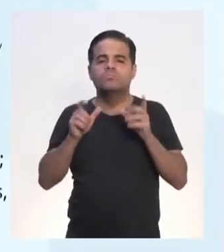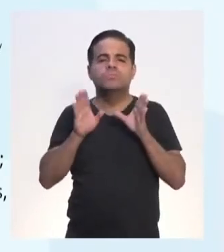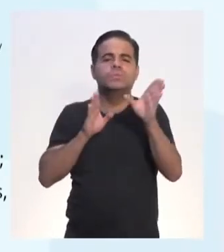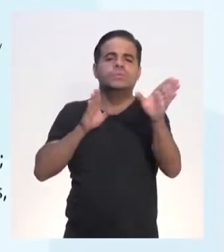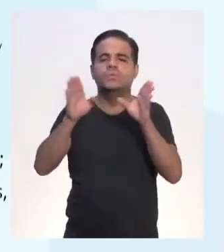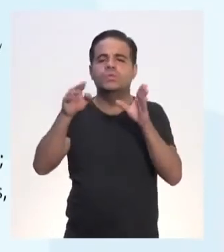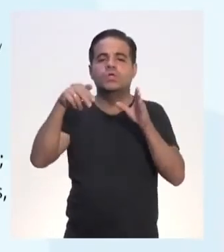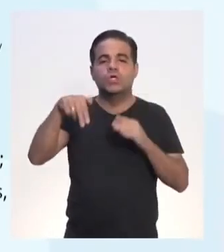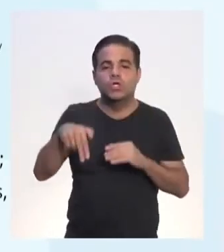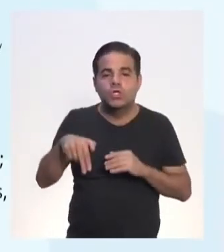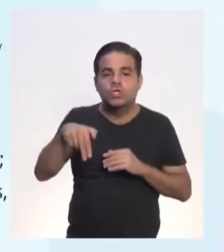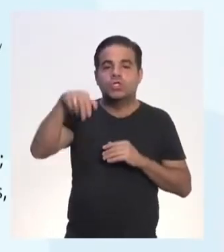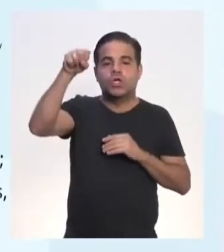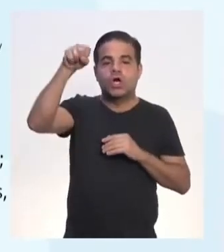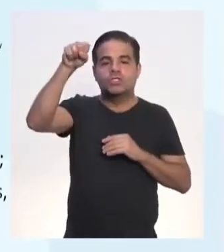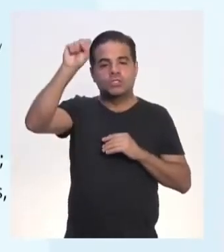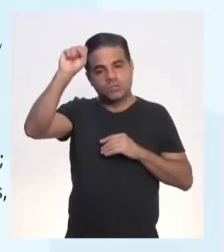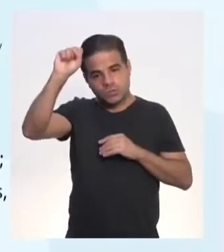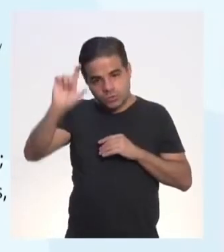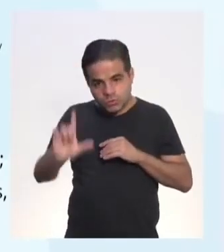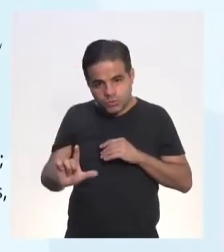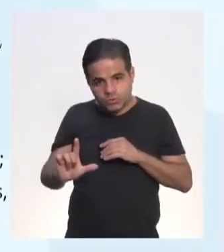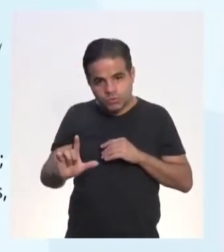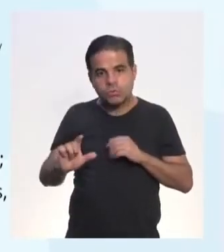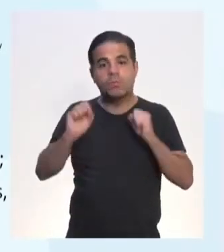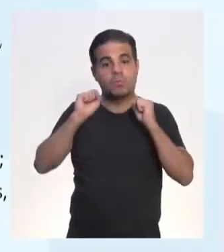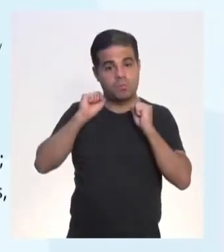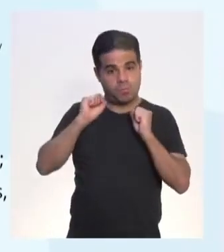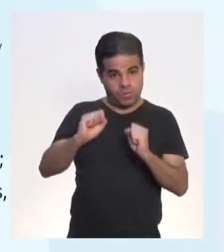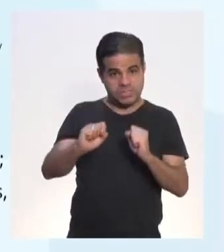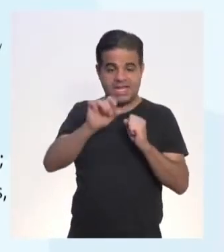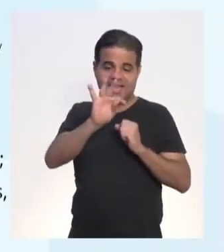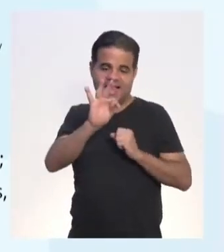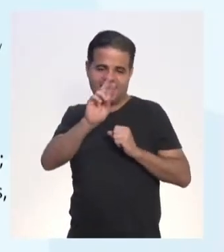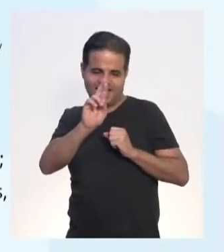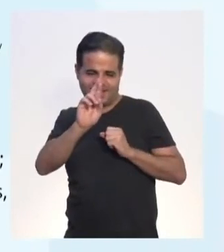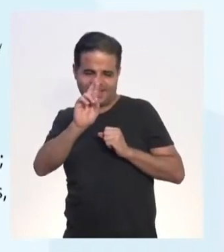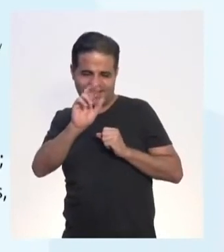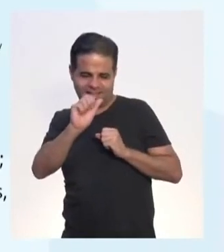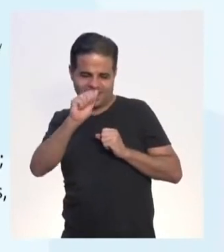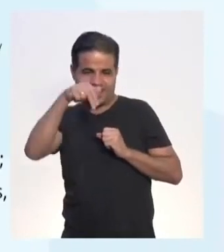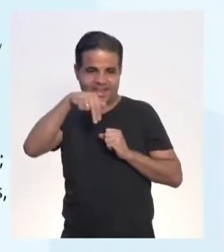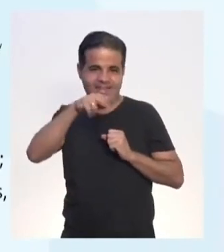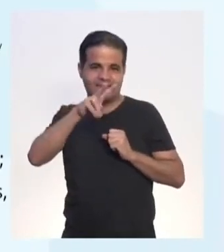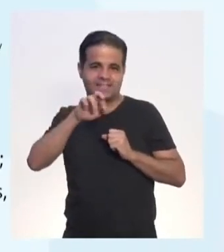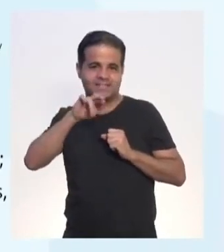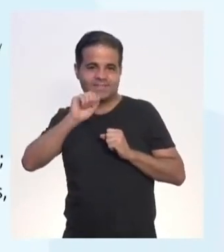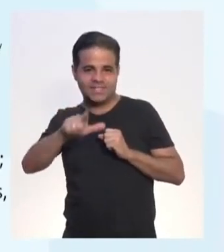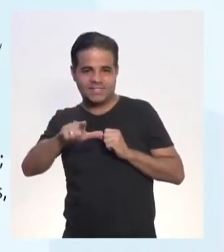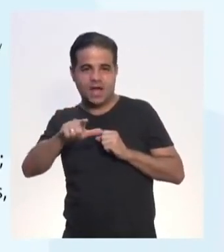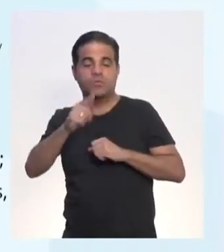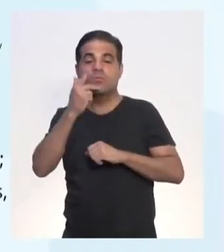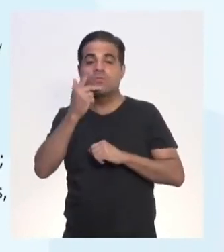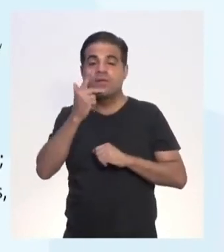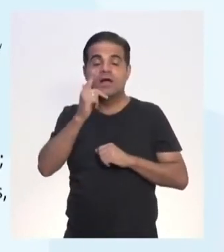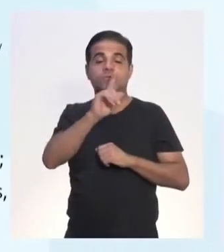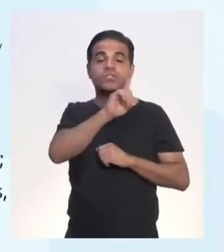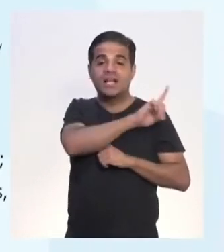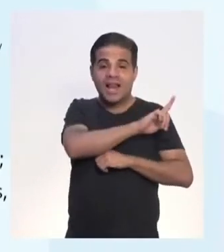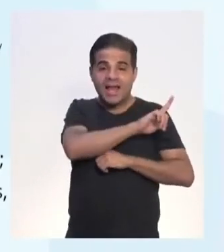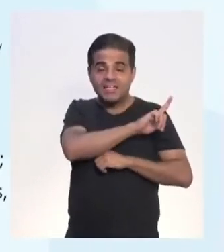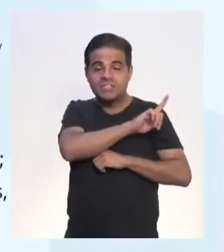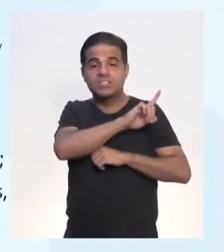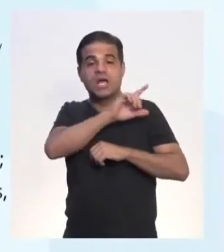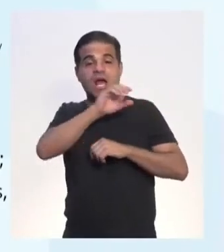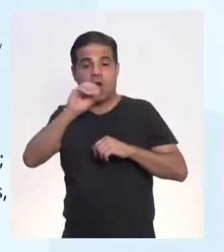Beleza? Ela pode ser uma transversal, e aí a gente está falando de que direcionamento? Leste-oeste. Leste-oeste. E